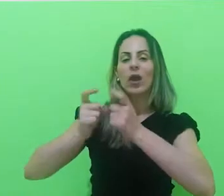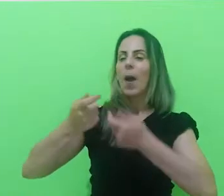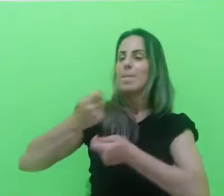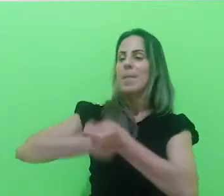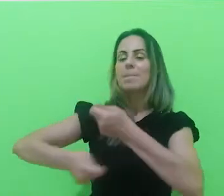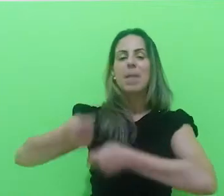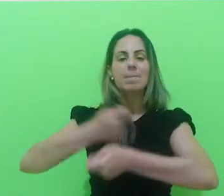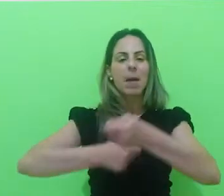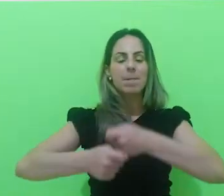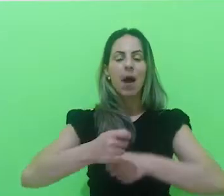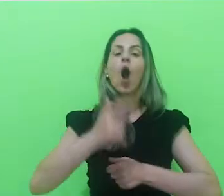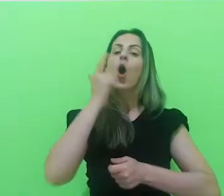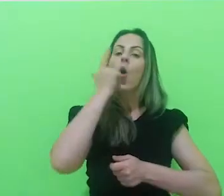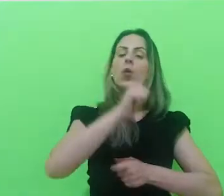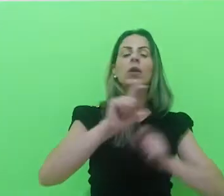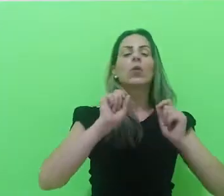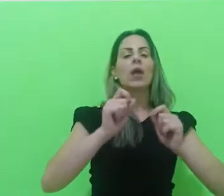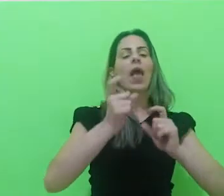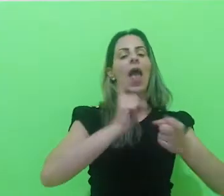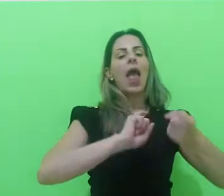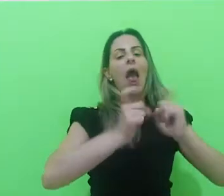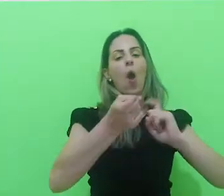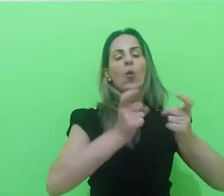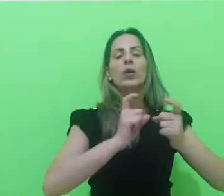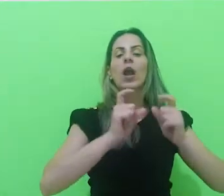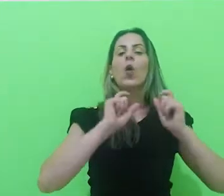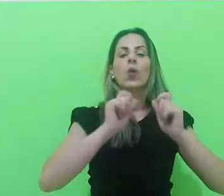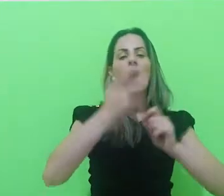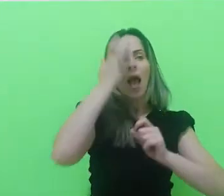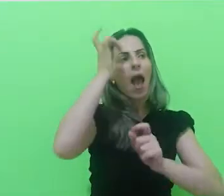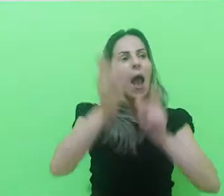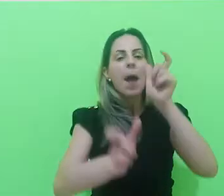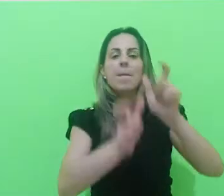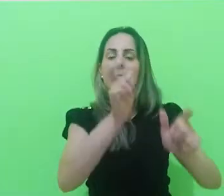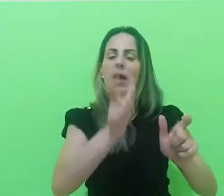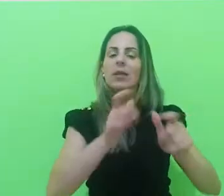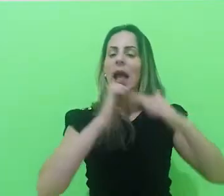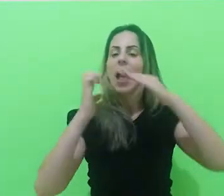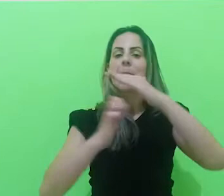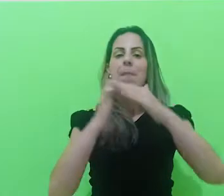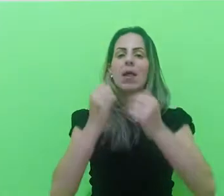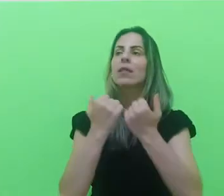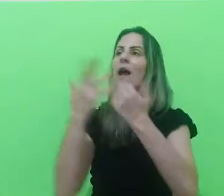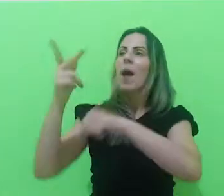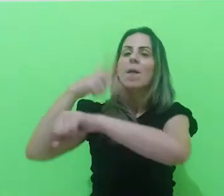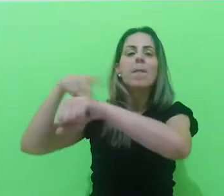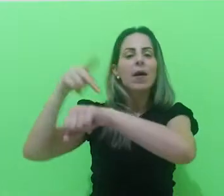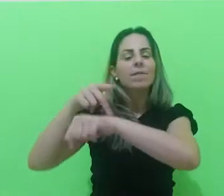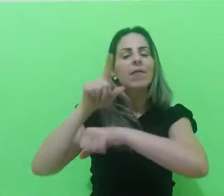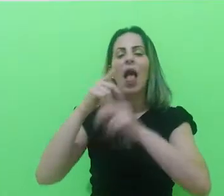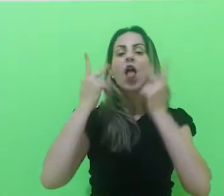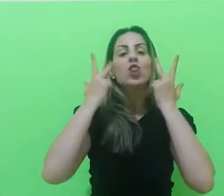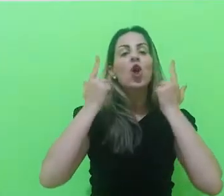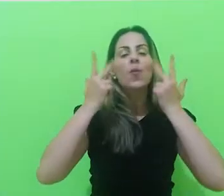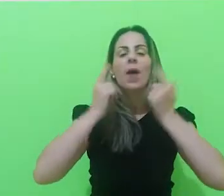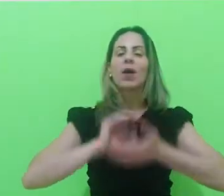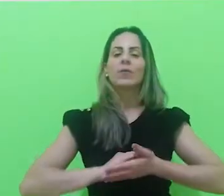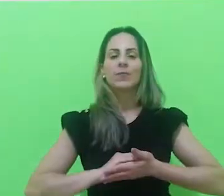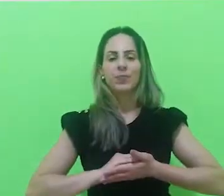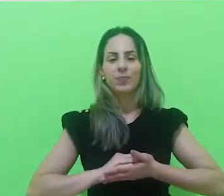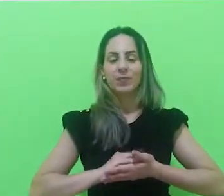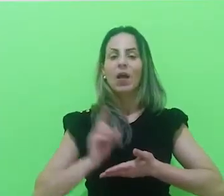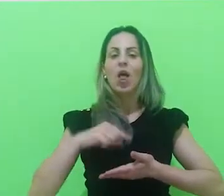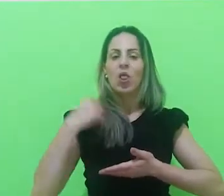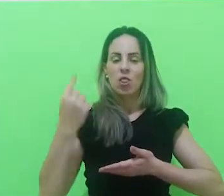negócios ou você consegue fazer uma reunião com alguém que seja da sua empresa lá fora. Isso é algo muito normal. Nós atendemos